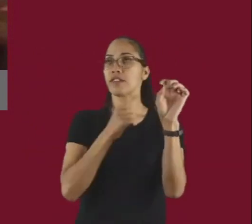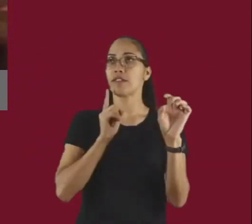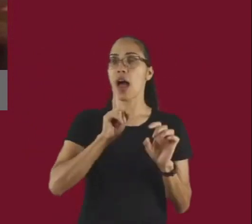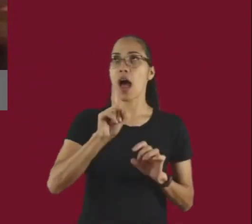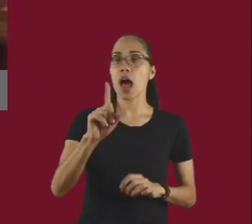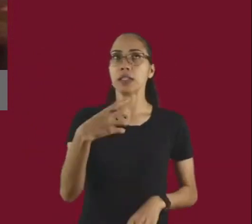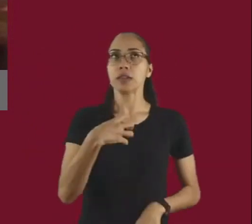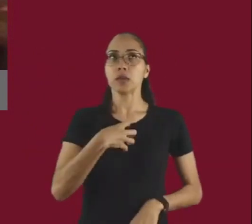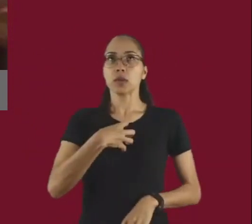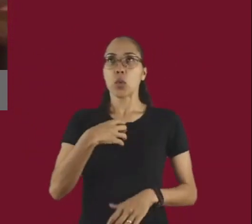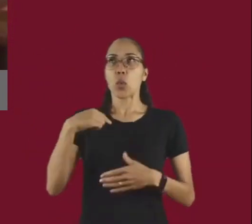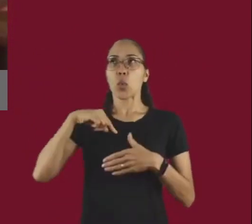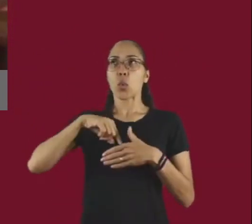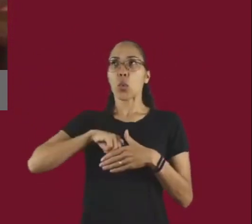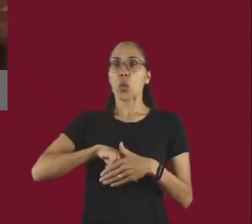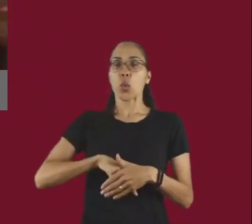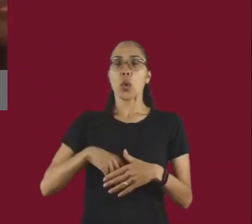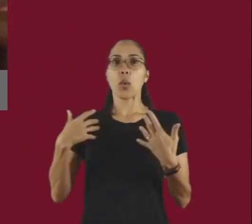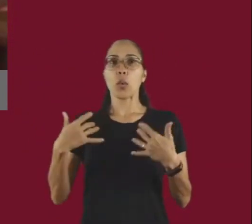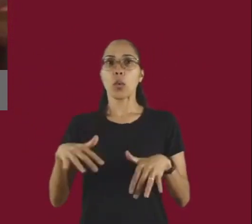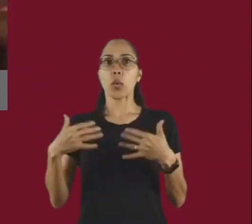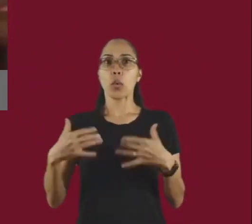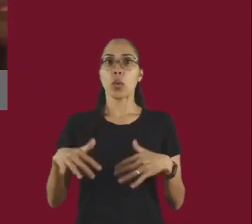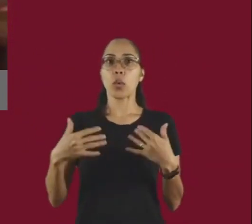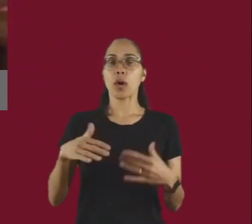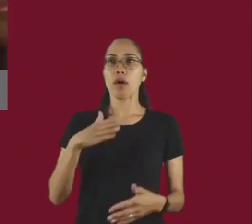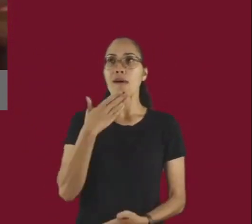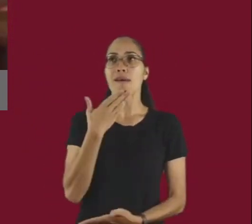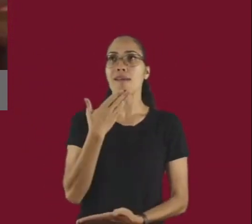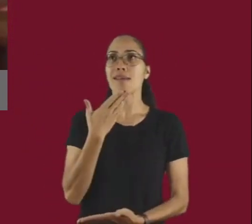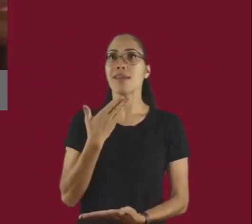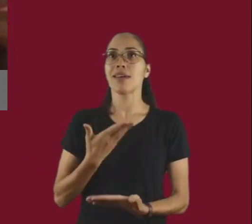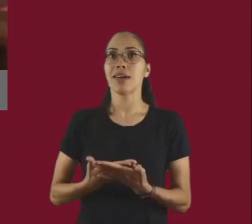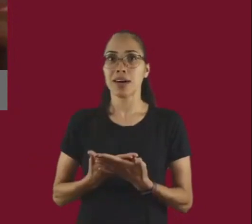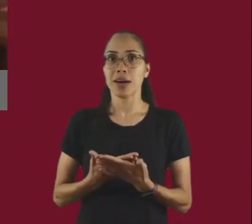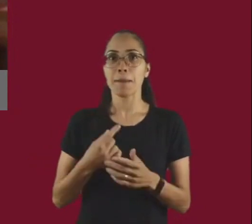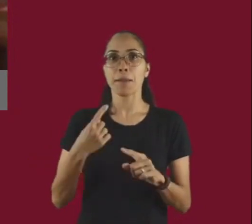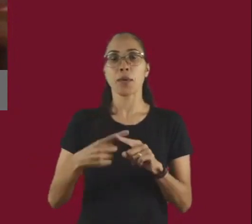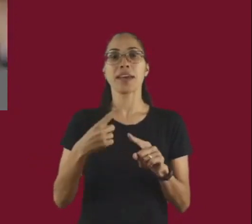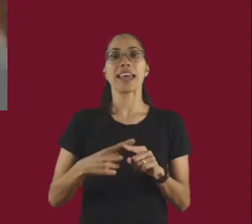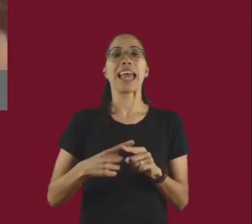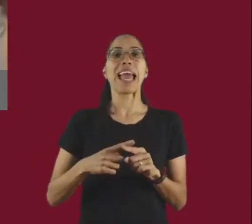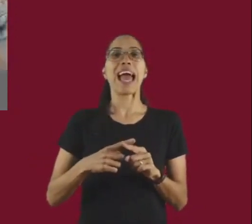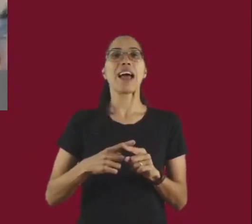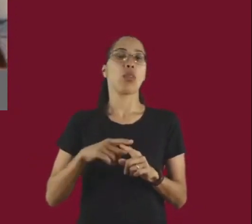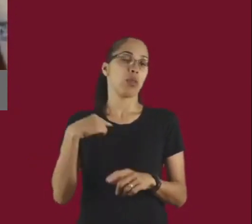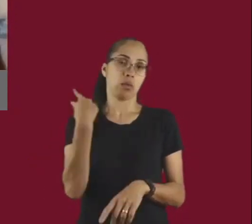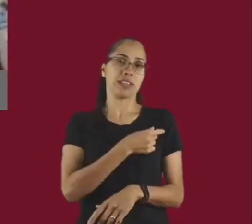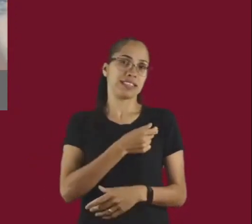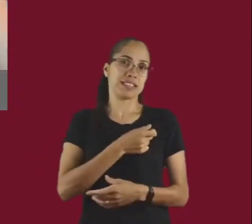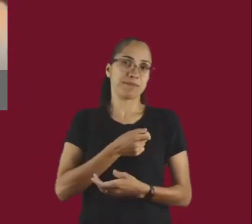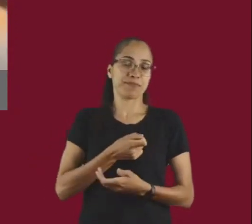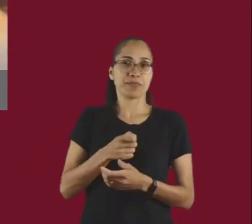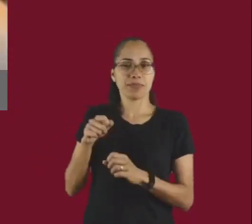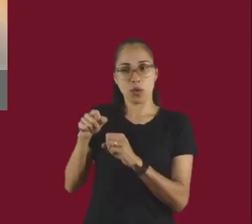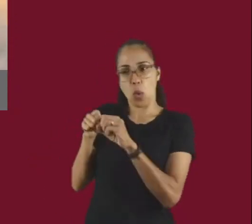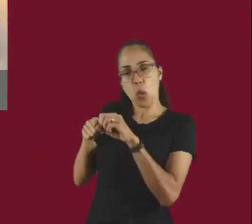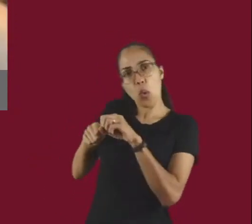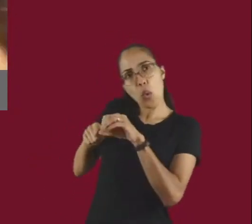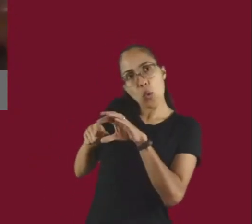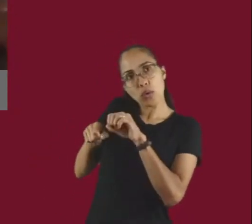assim. Ela disse: desliga as lanternas, e a gente desligou as lanternas. E aí, assim, a